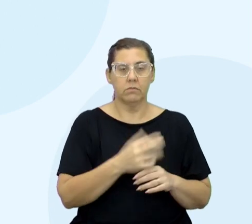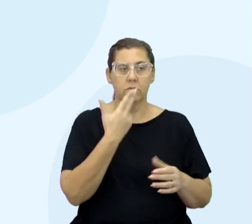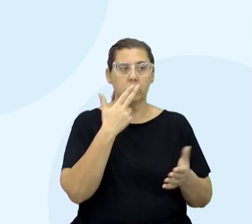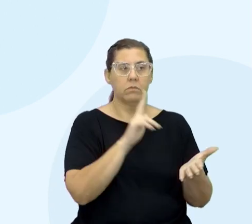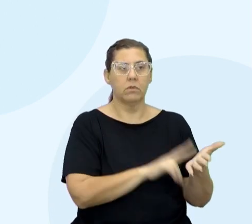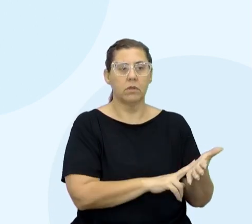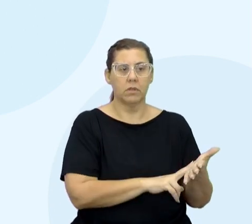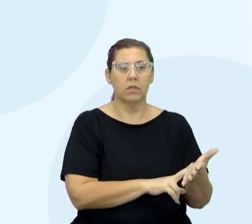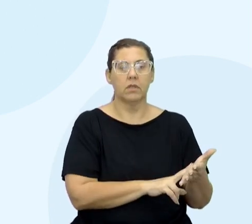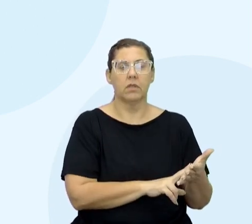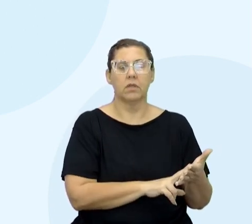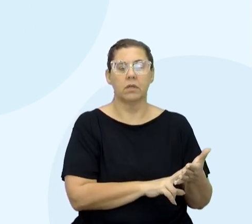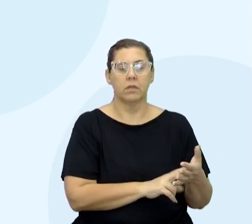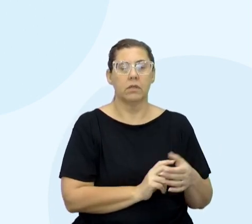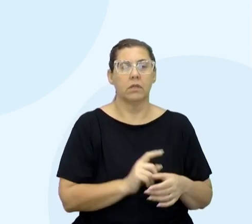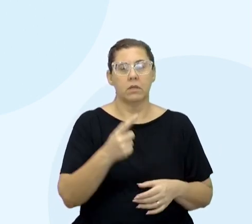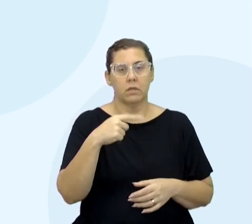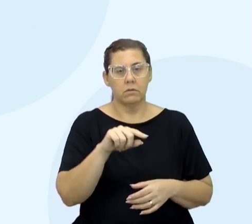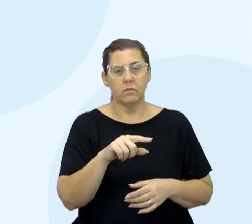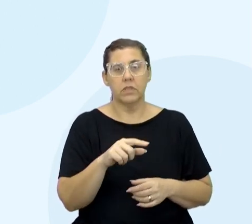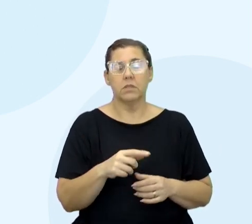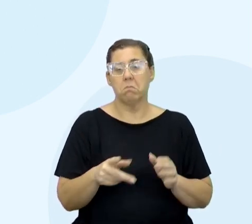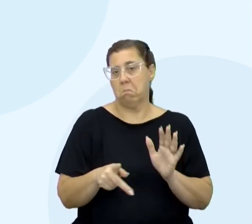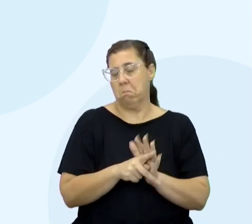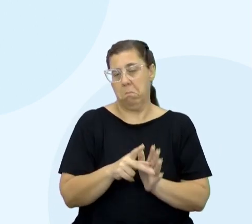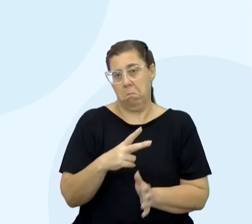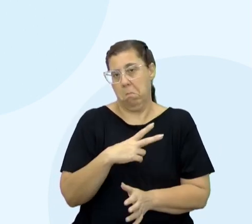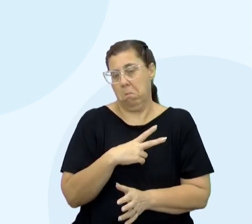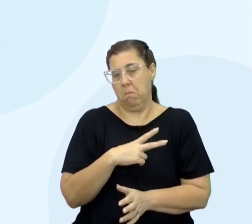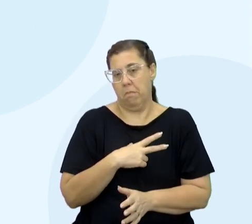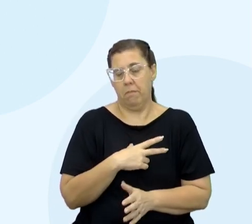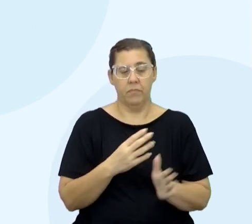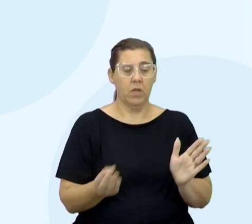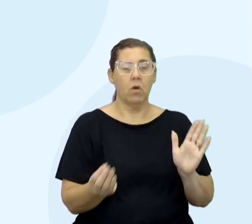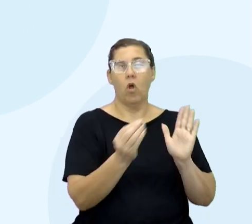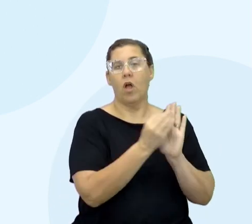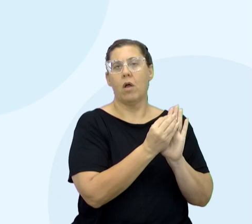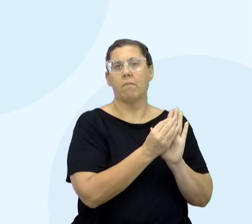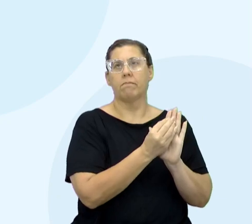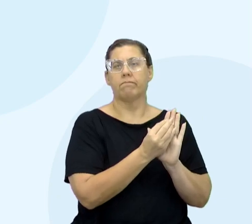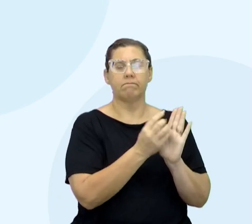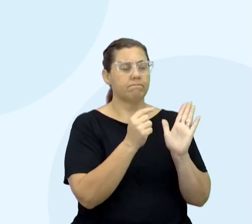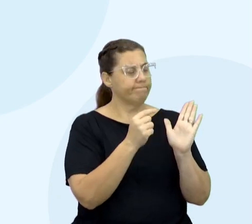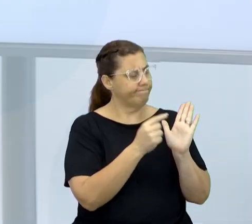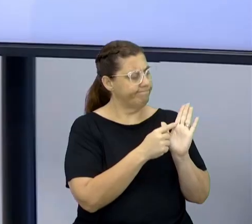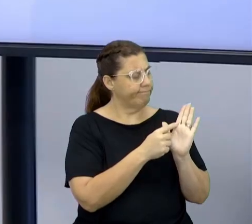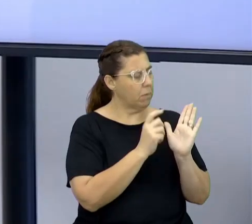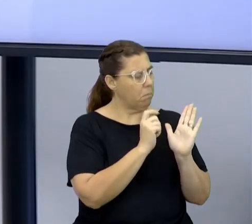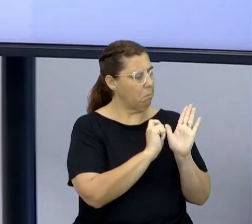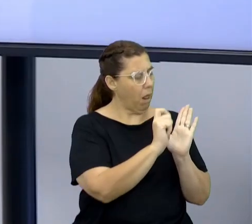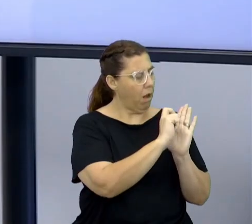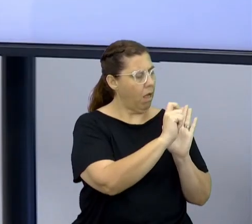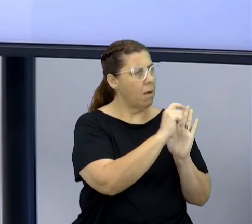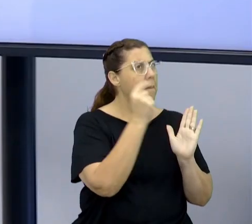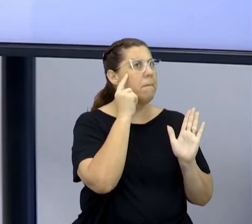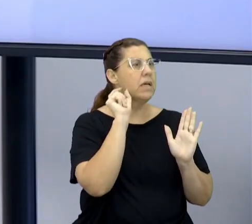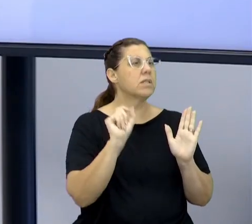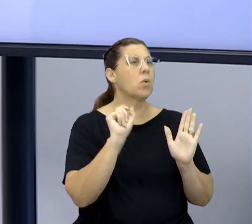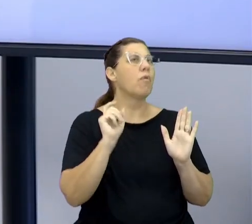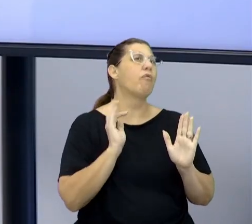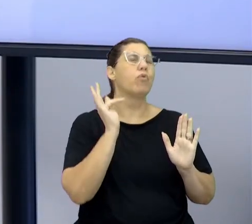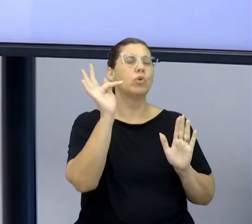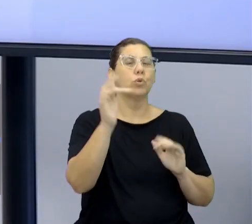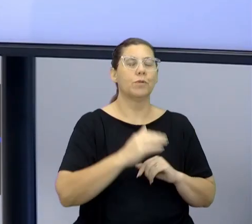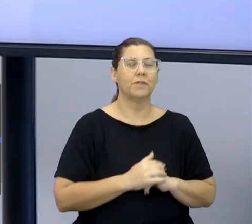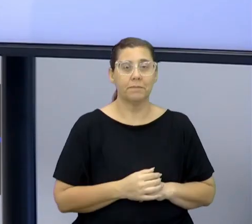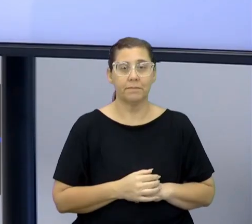carta para vocês mesmos e colocarem assim: como eu me vejo no futuro? Eu no futuro. E agora,